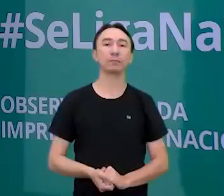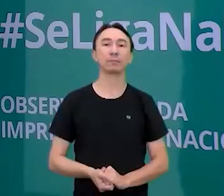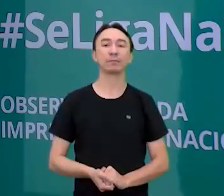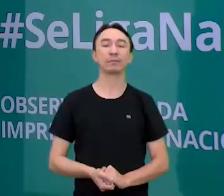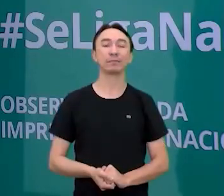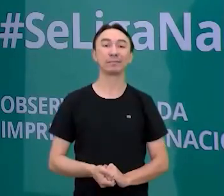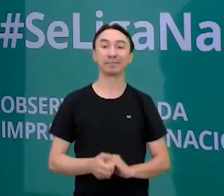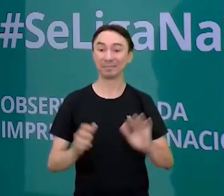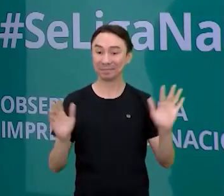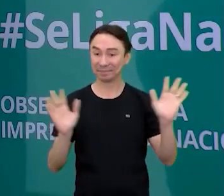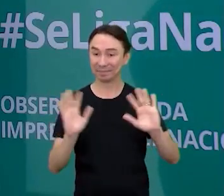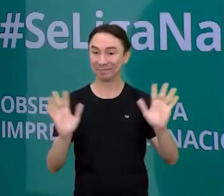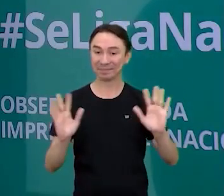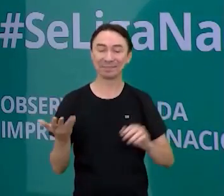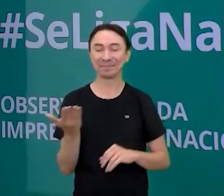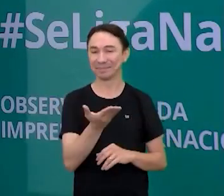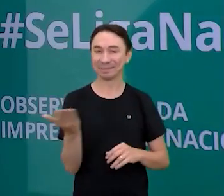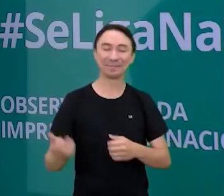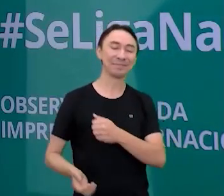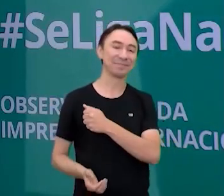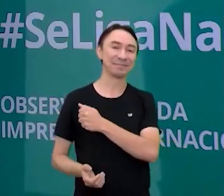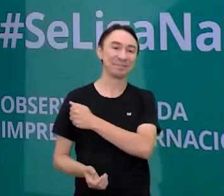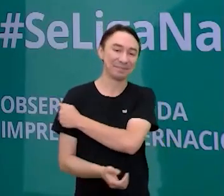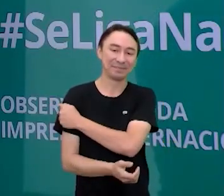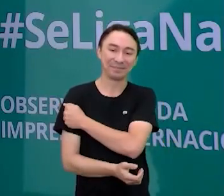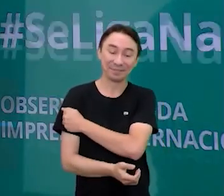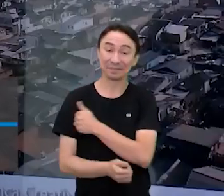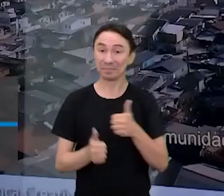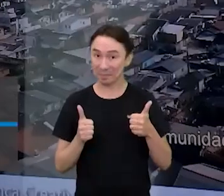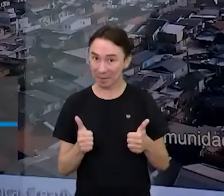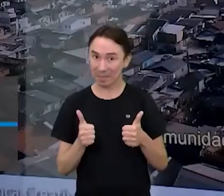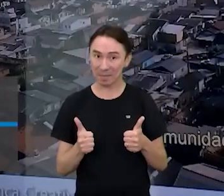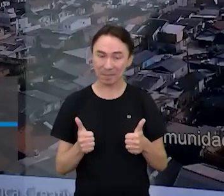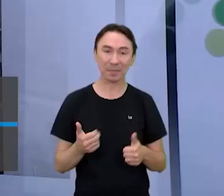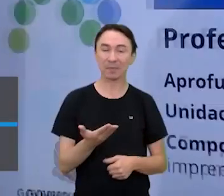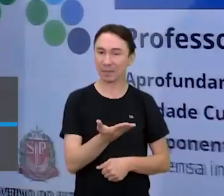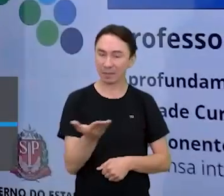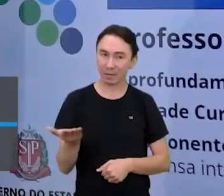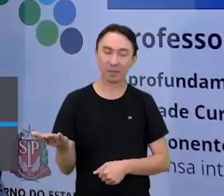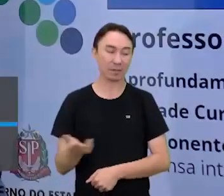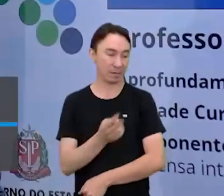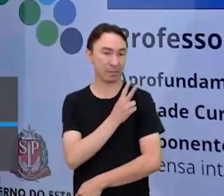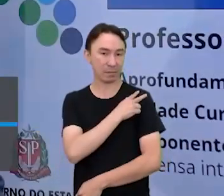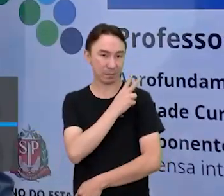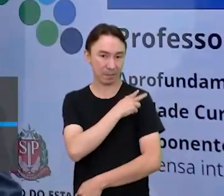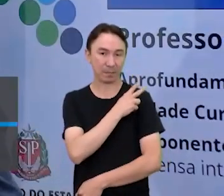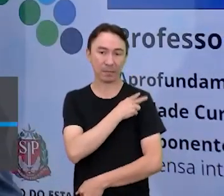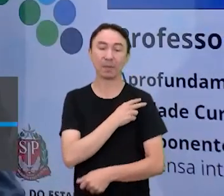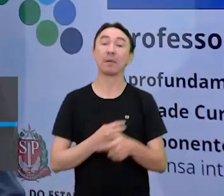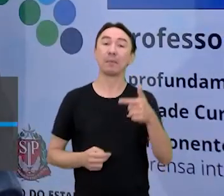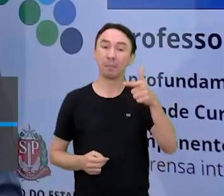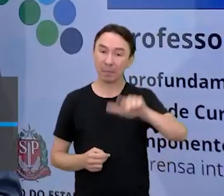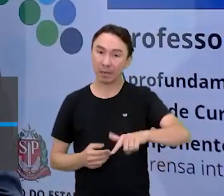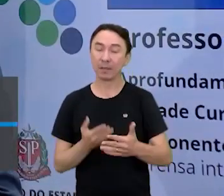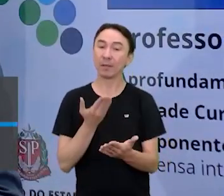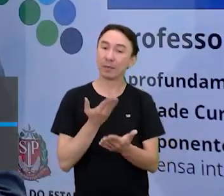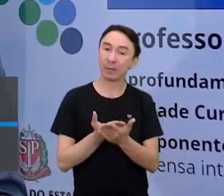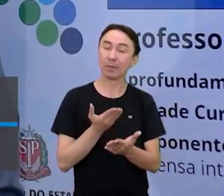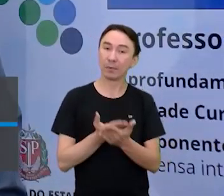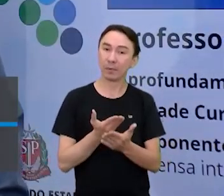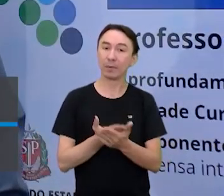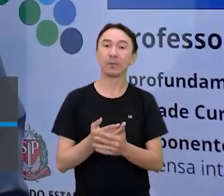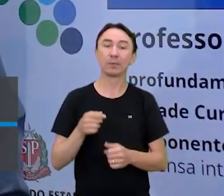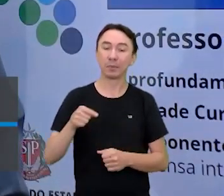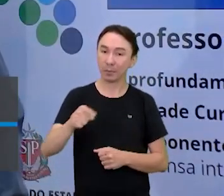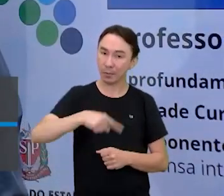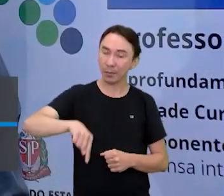Olá, queridíssimo estudante, tudo bem com vocês? Vocês, alunos da segunda série do ensino médio, estamos aqui para mais uma aula do nosso Observatório